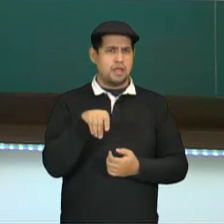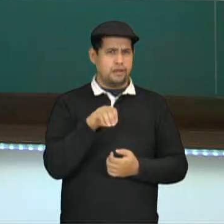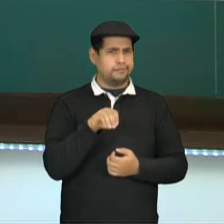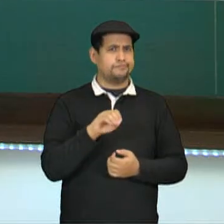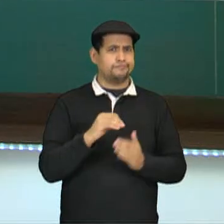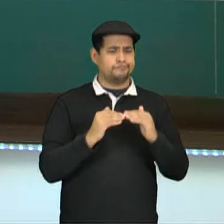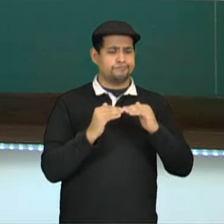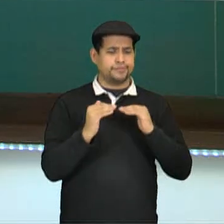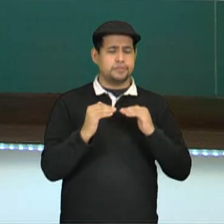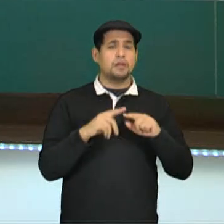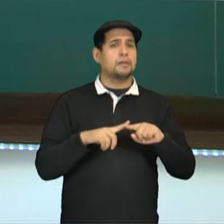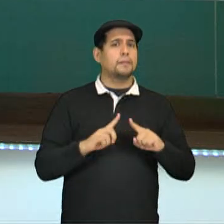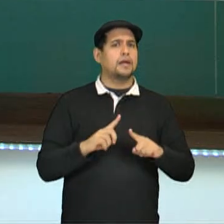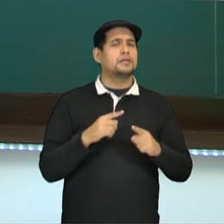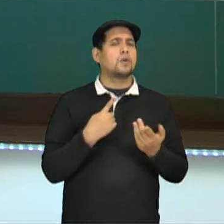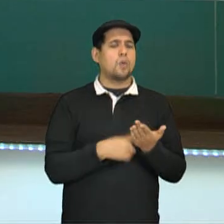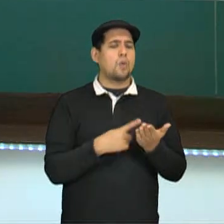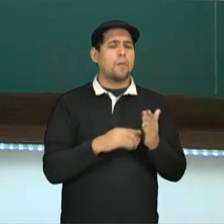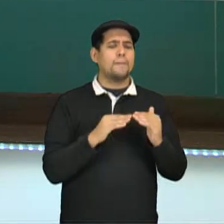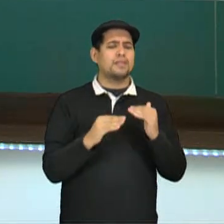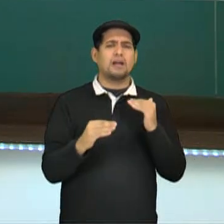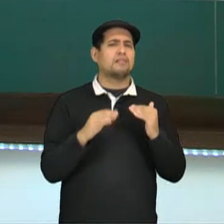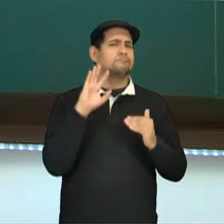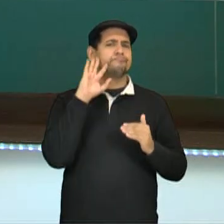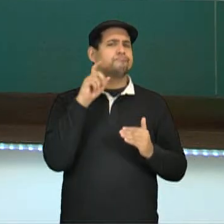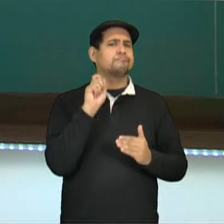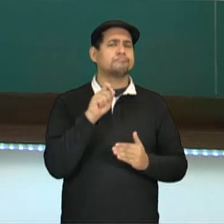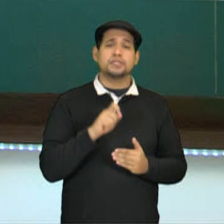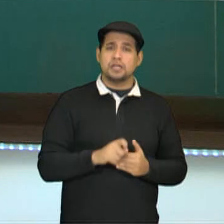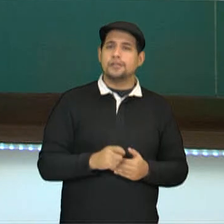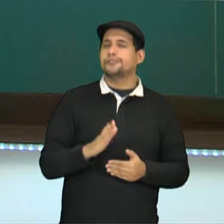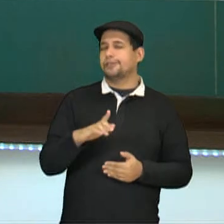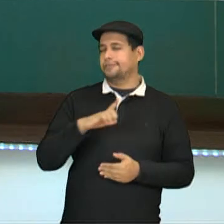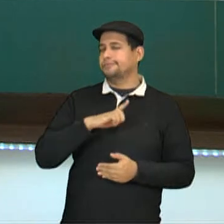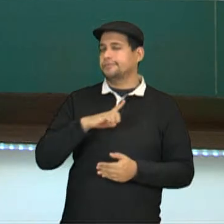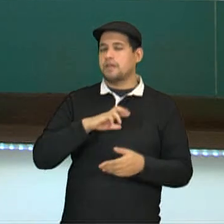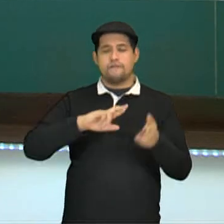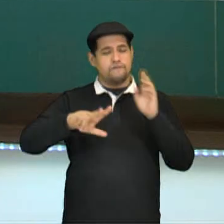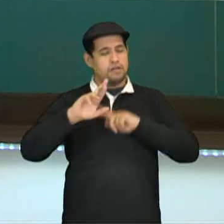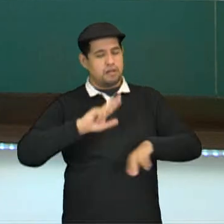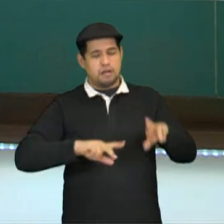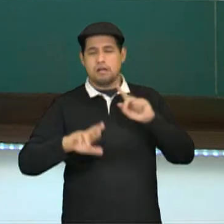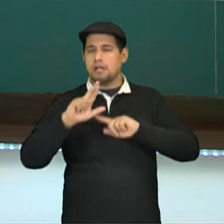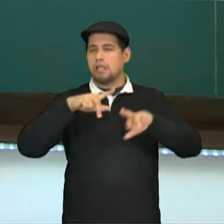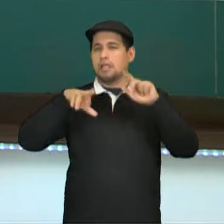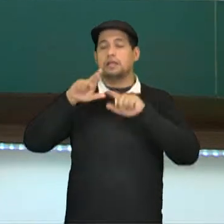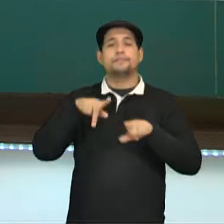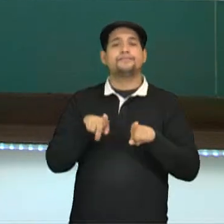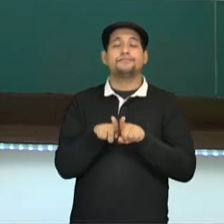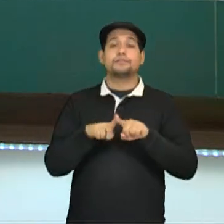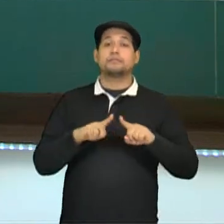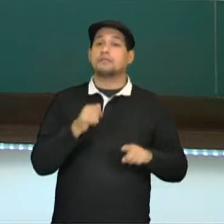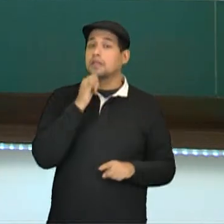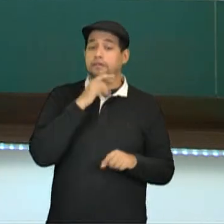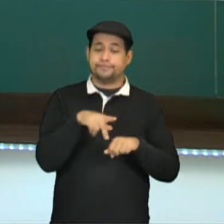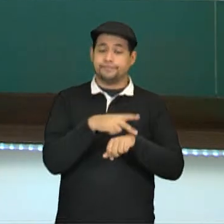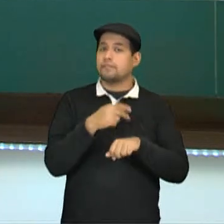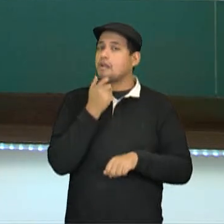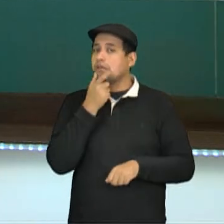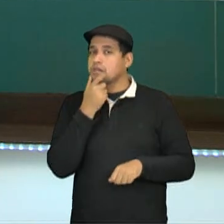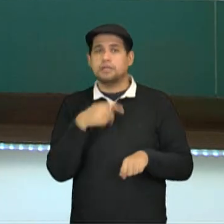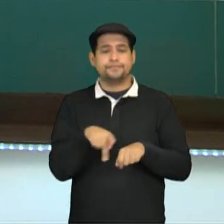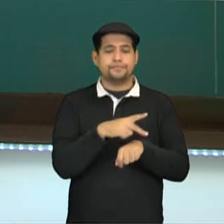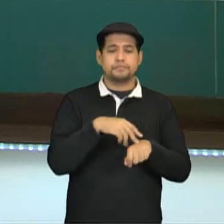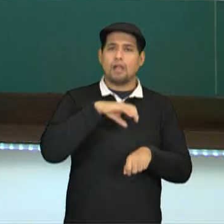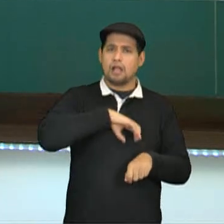E quando isso ocorre, claro que já existiam outras situações, né? A Inglaterra e Portugal, eles